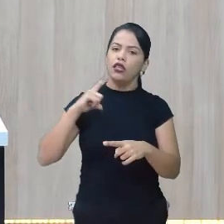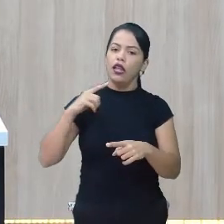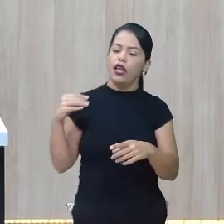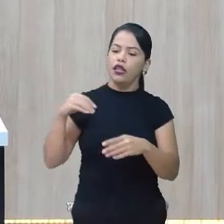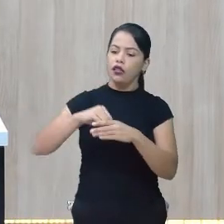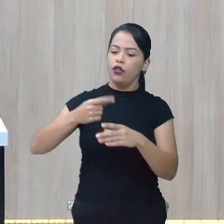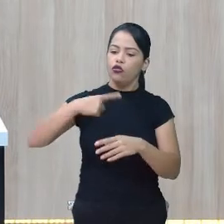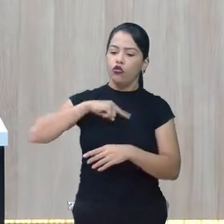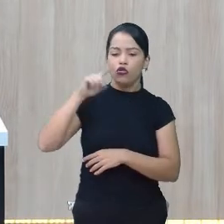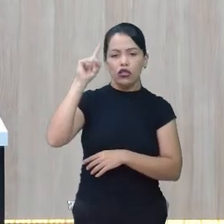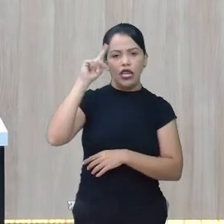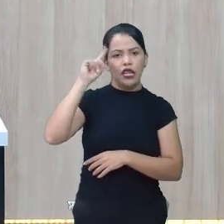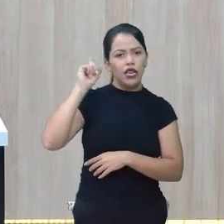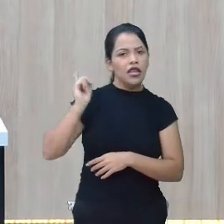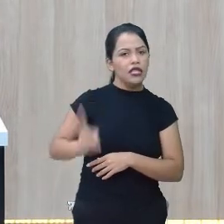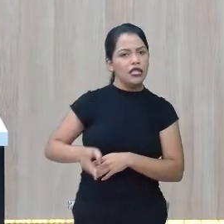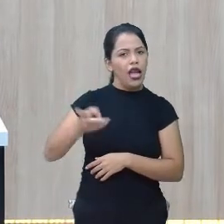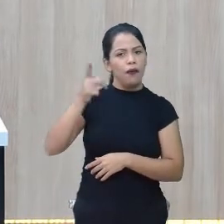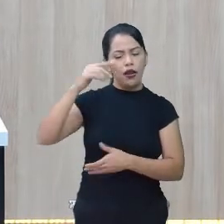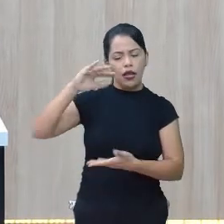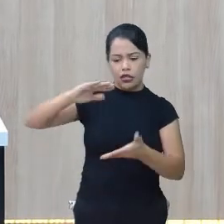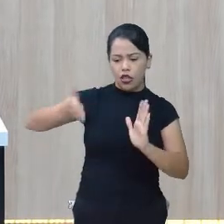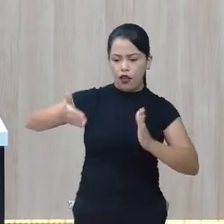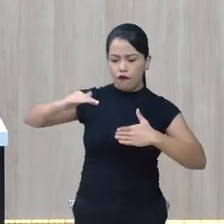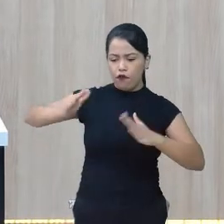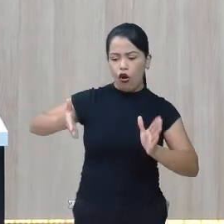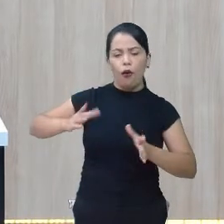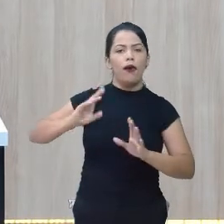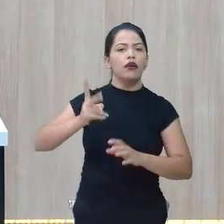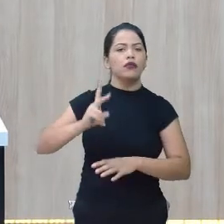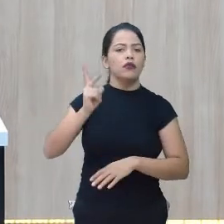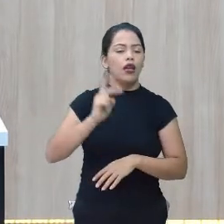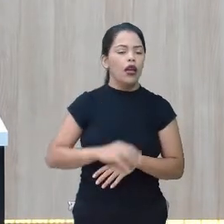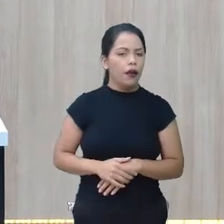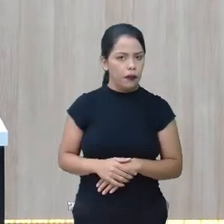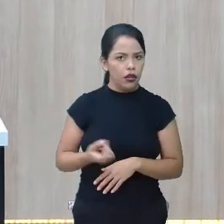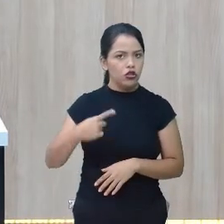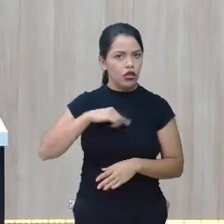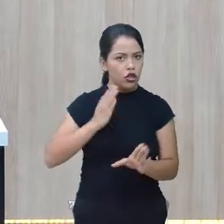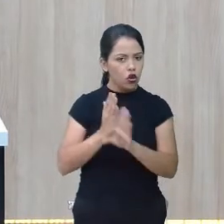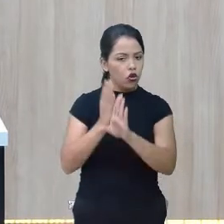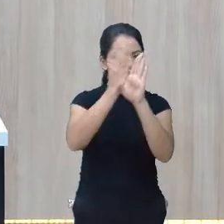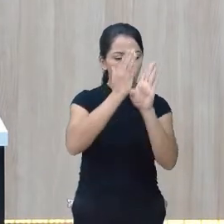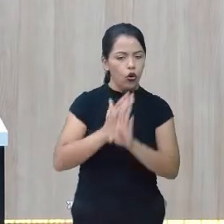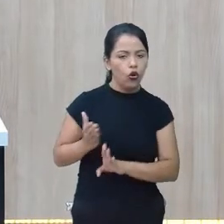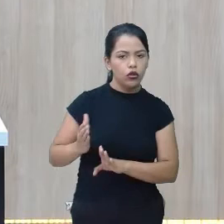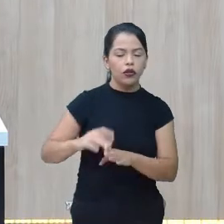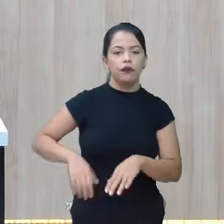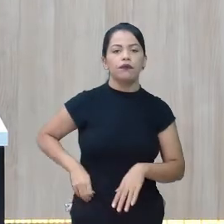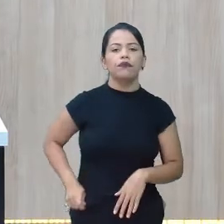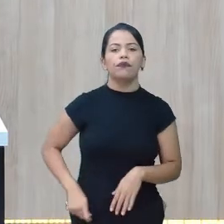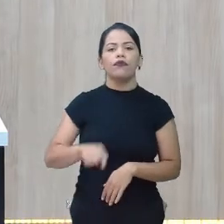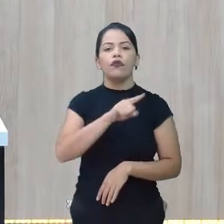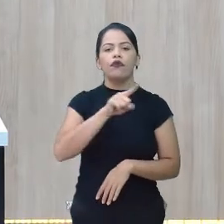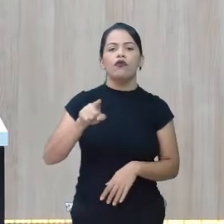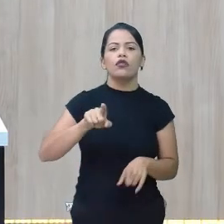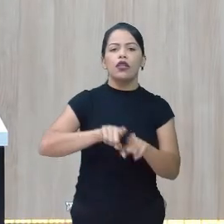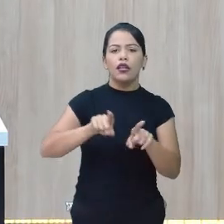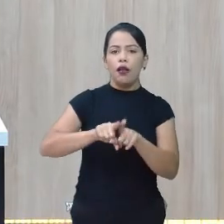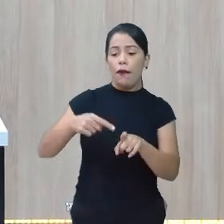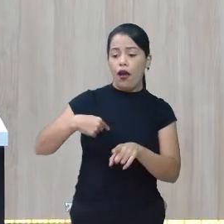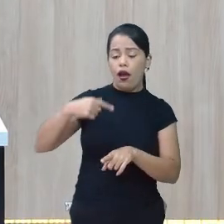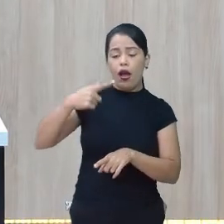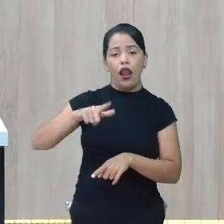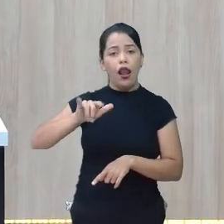vida, tá certo? Uma outra coisa que também tem um formato de bloco retangular, que você, acho que todo mundo aqui da produção, inclusive